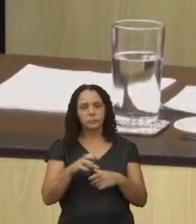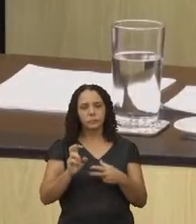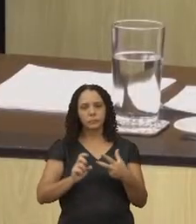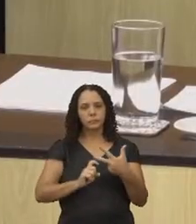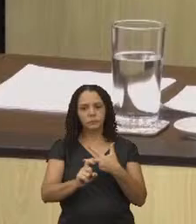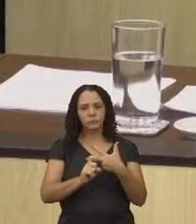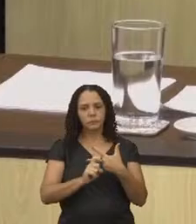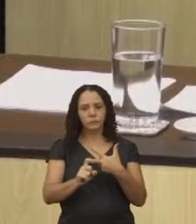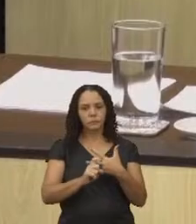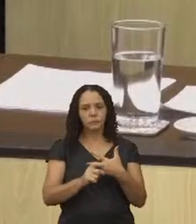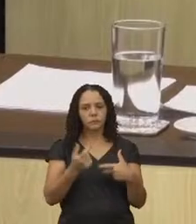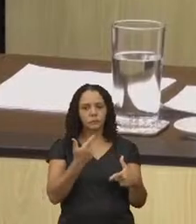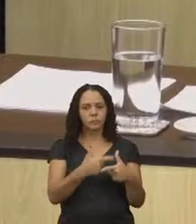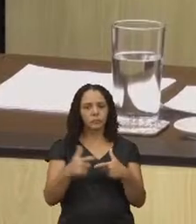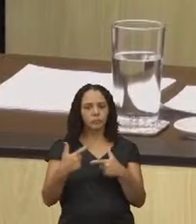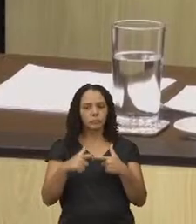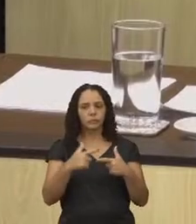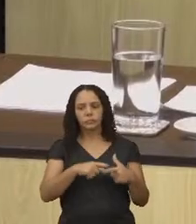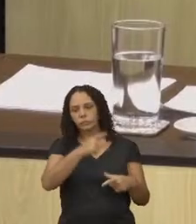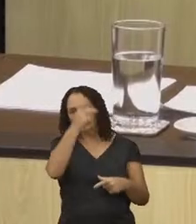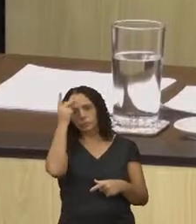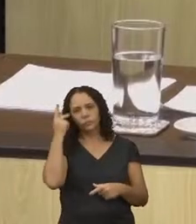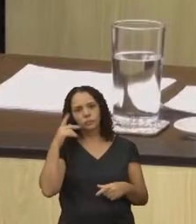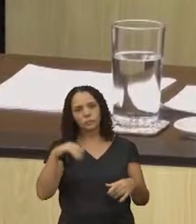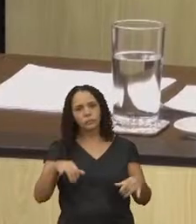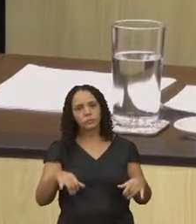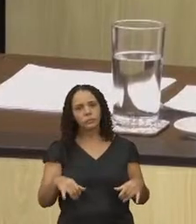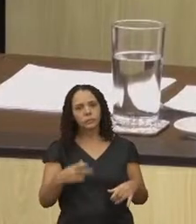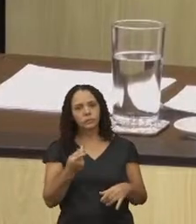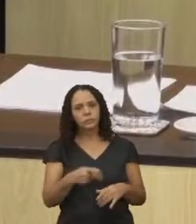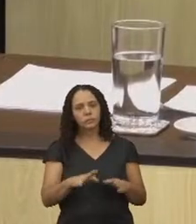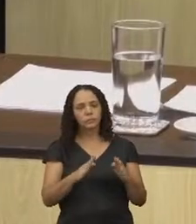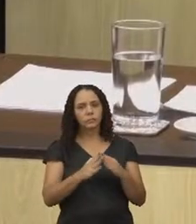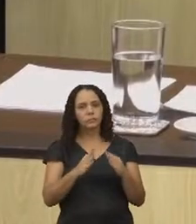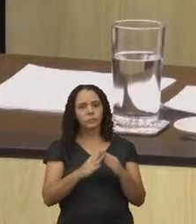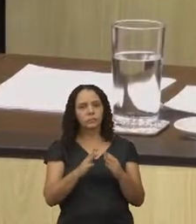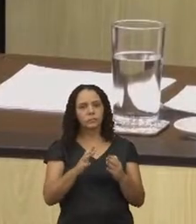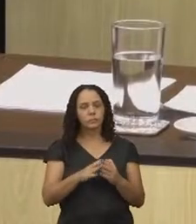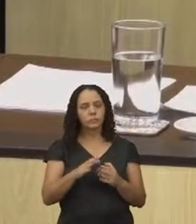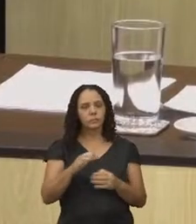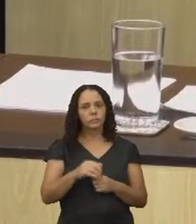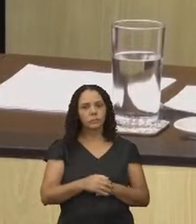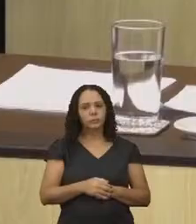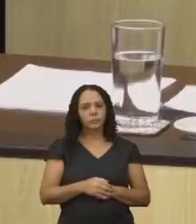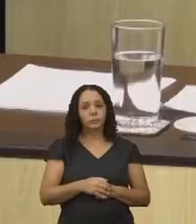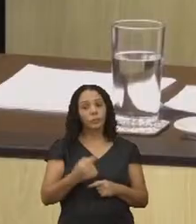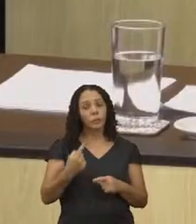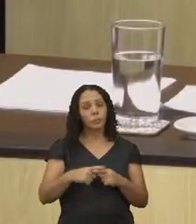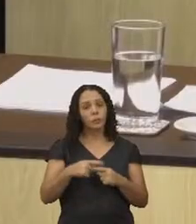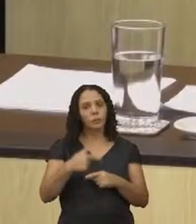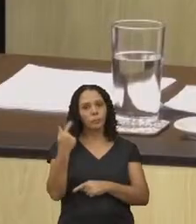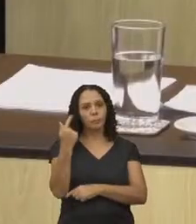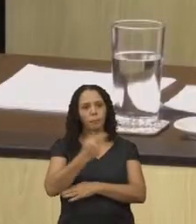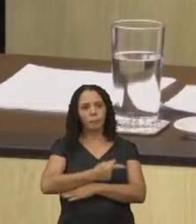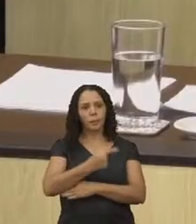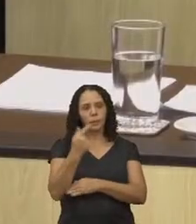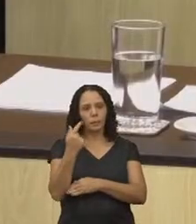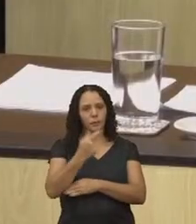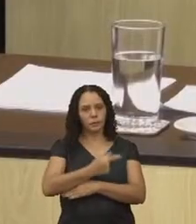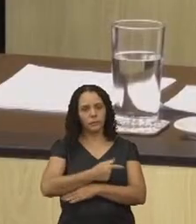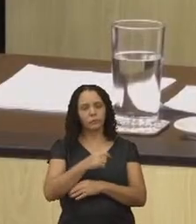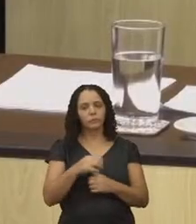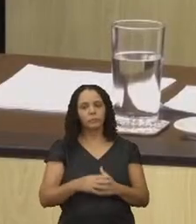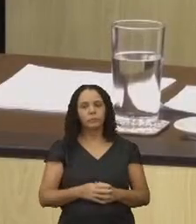à situação enfrentada pelos moradores de Jacareí, São Paulo, em relação à cobrança de pedágio. A Agência Nacional de